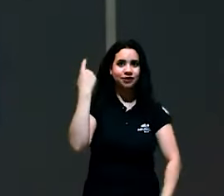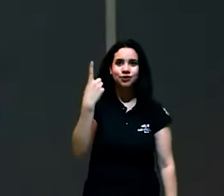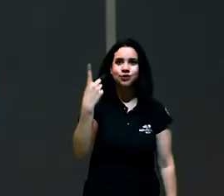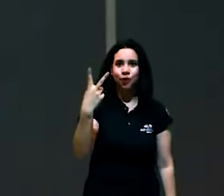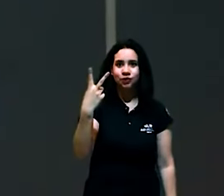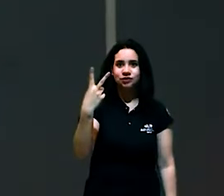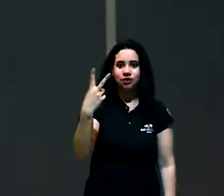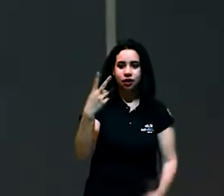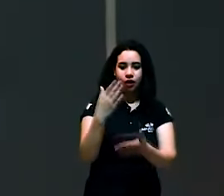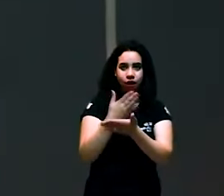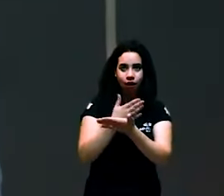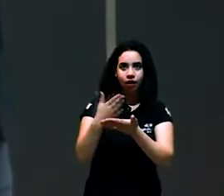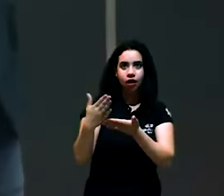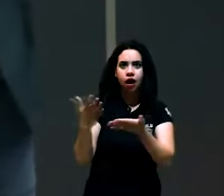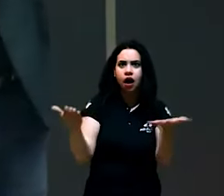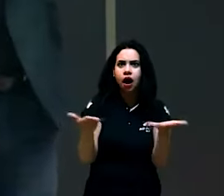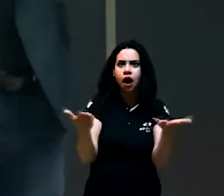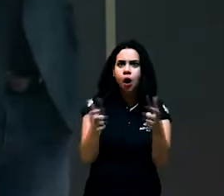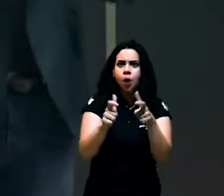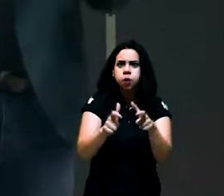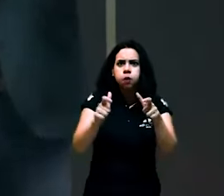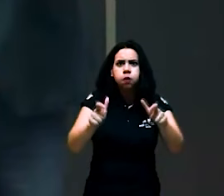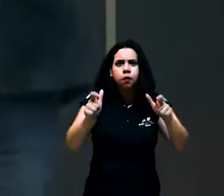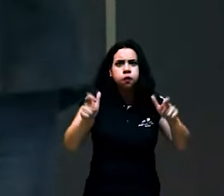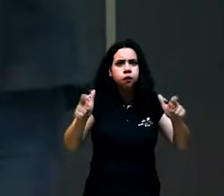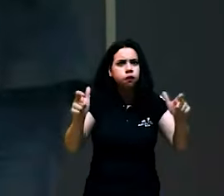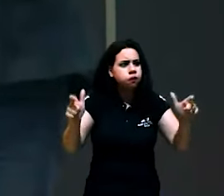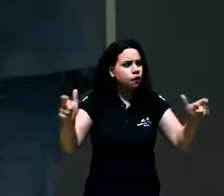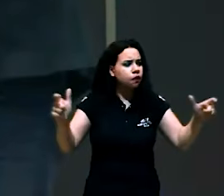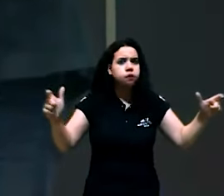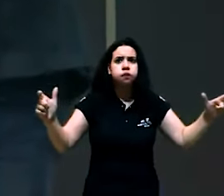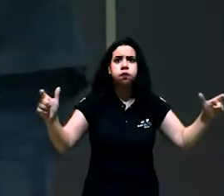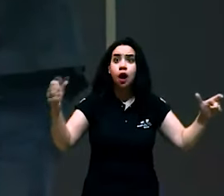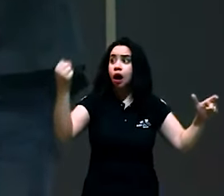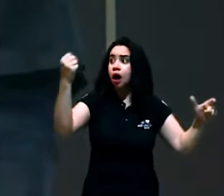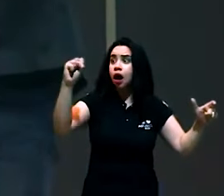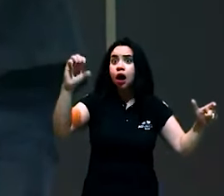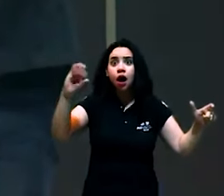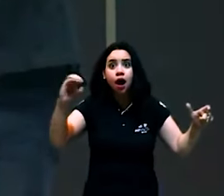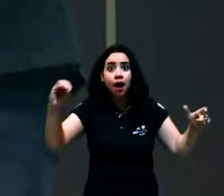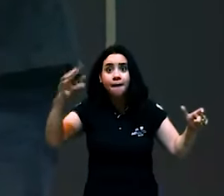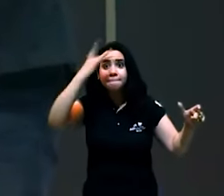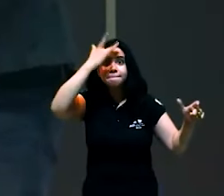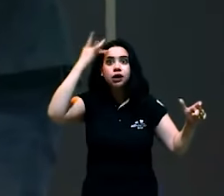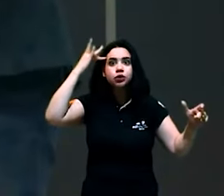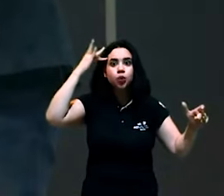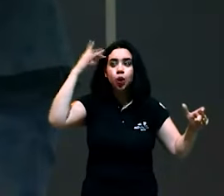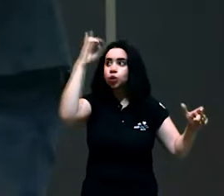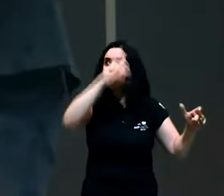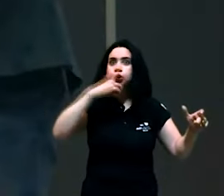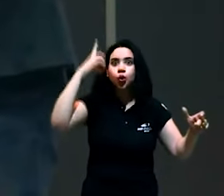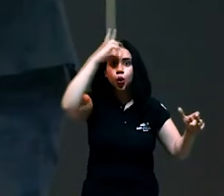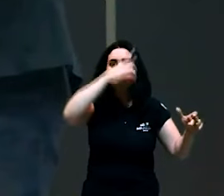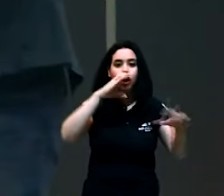congrega 800 pessoas quase por culto e fazem 8 cultos no domingo para poder caber